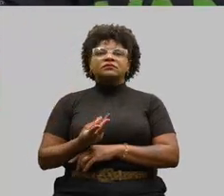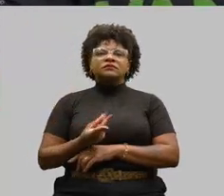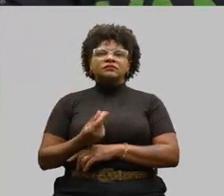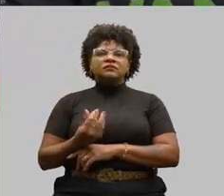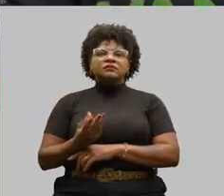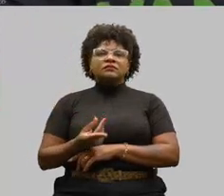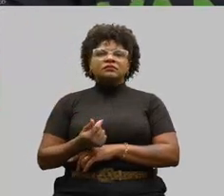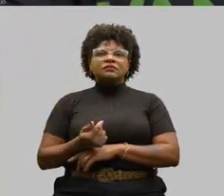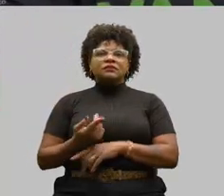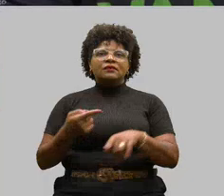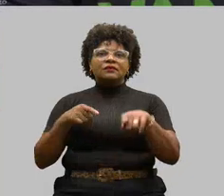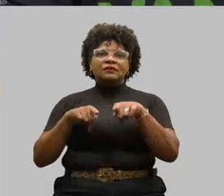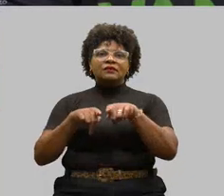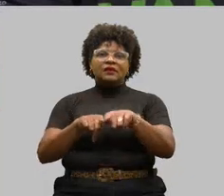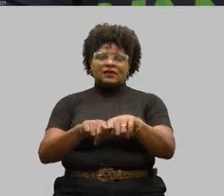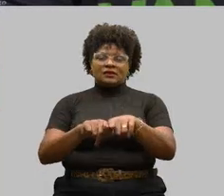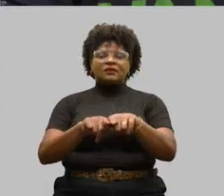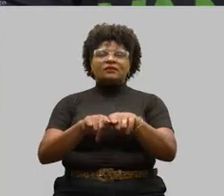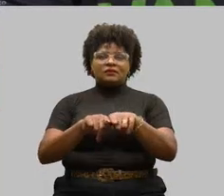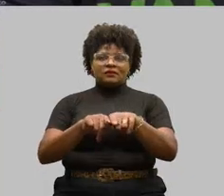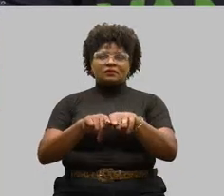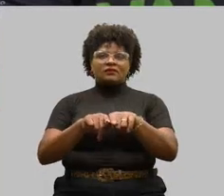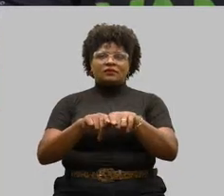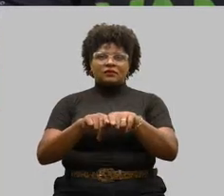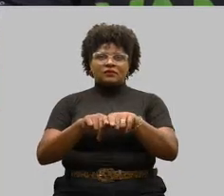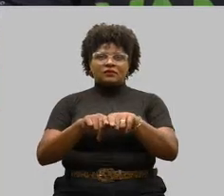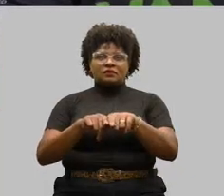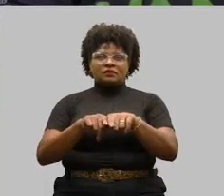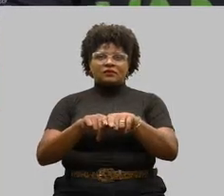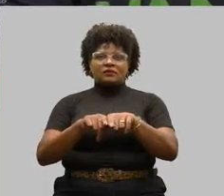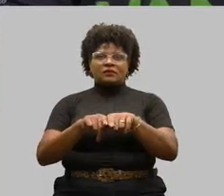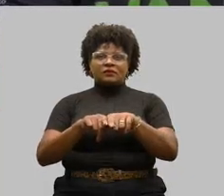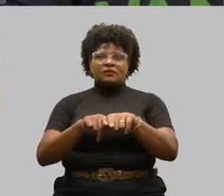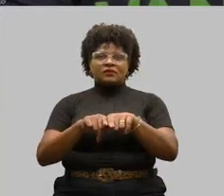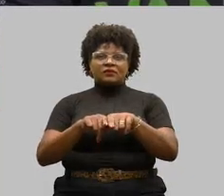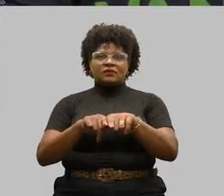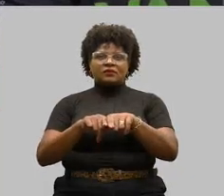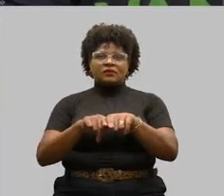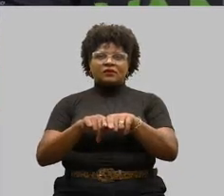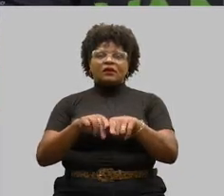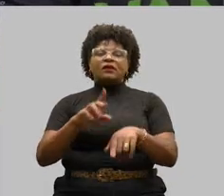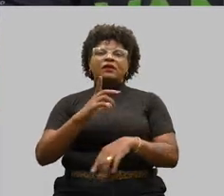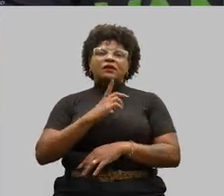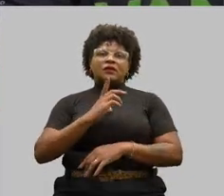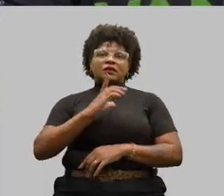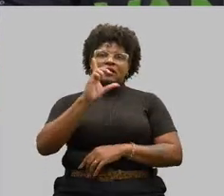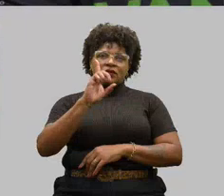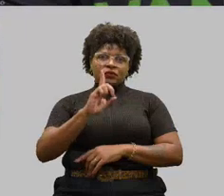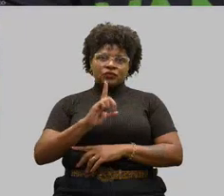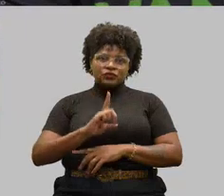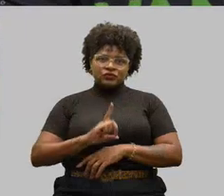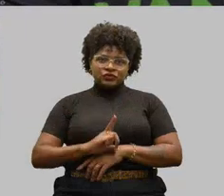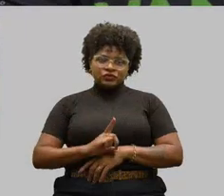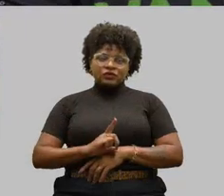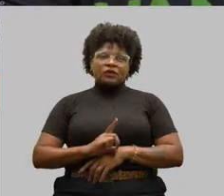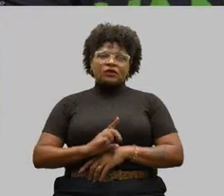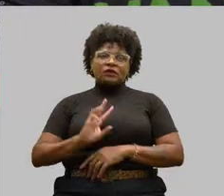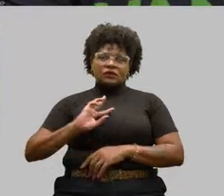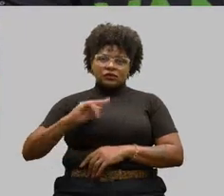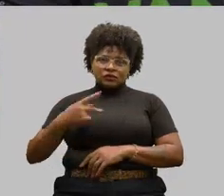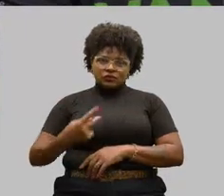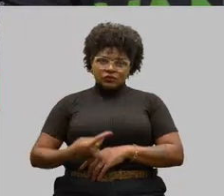nosso parceiro que nós tomamos os direitos também o grito humano que